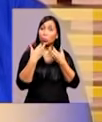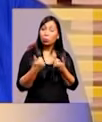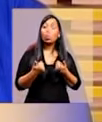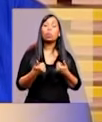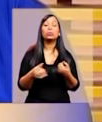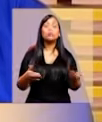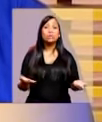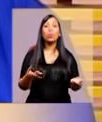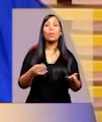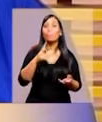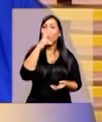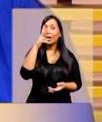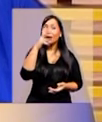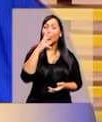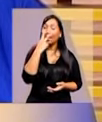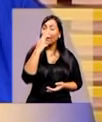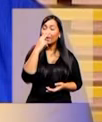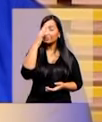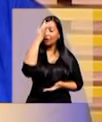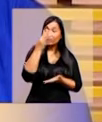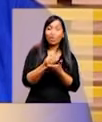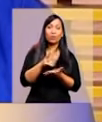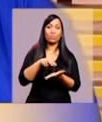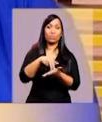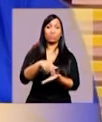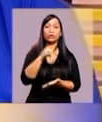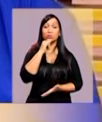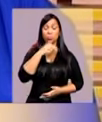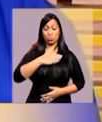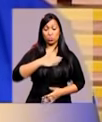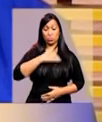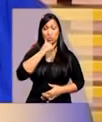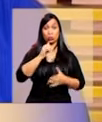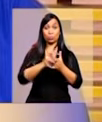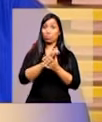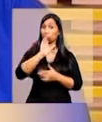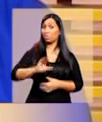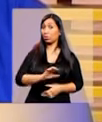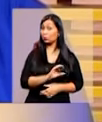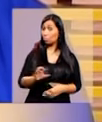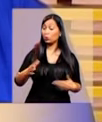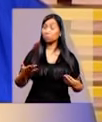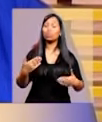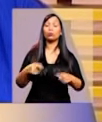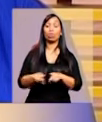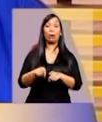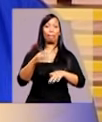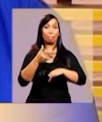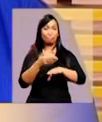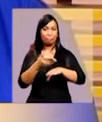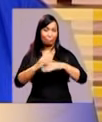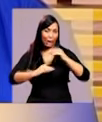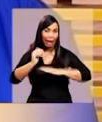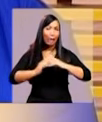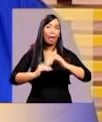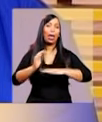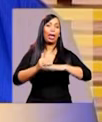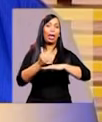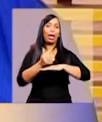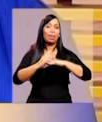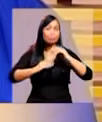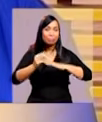muito legal. E isso acaba fortalecendo a fé deles mesmos. A minha esposa, por exemplo, é católica. E a prática da meditação e